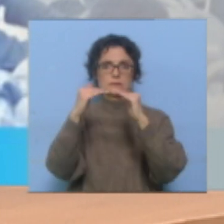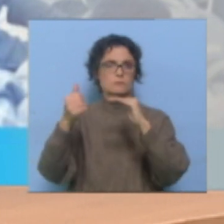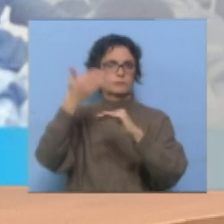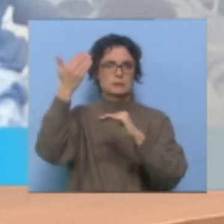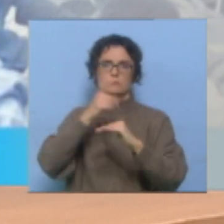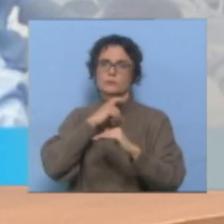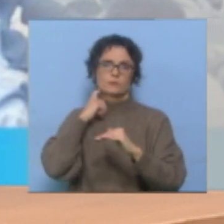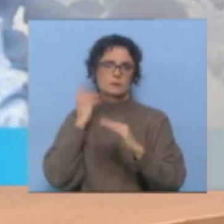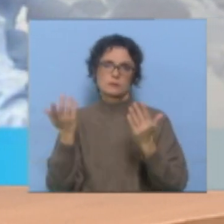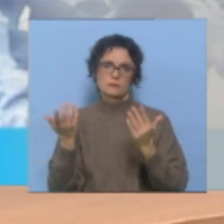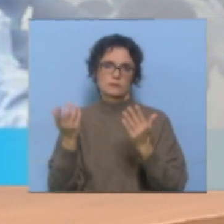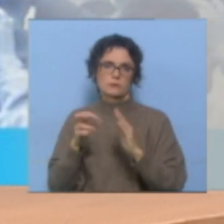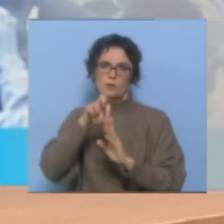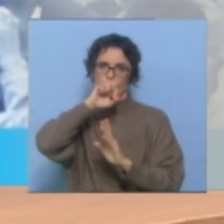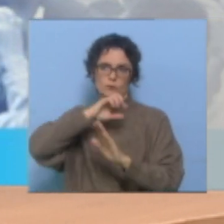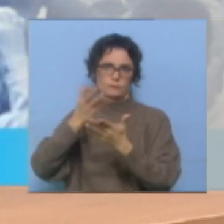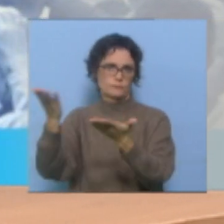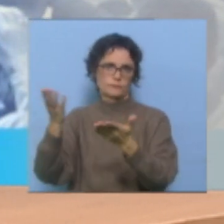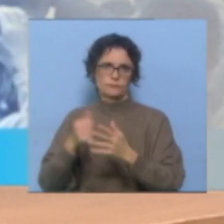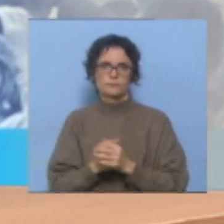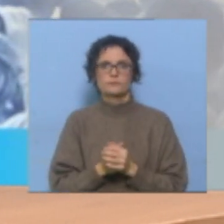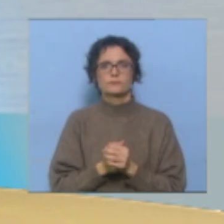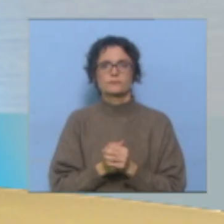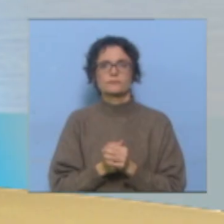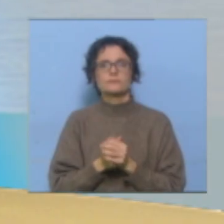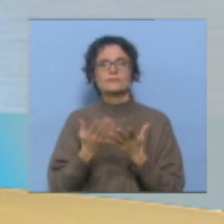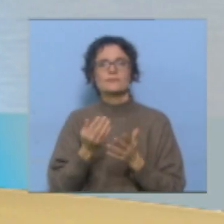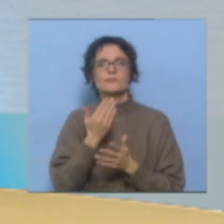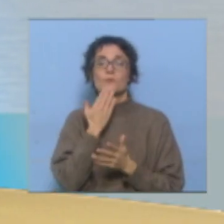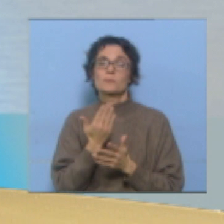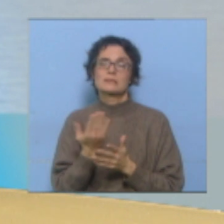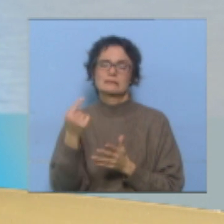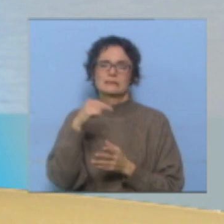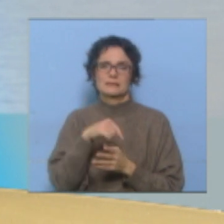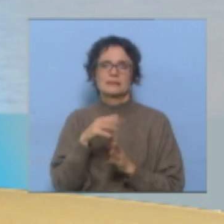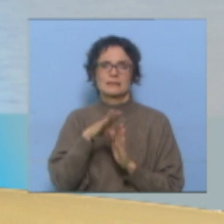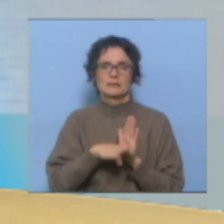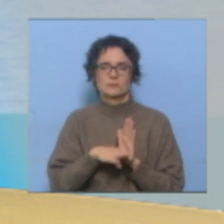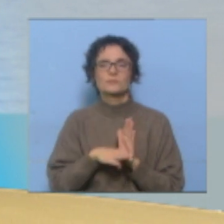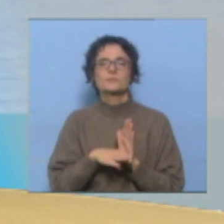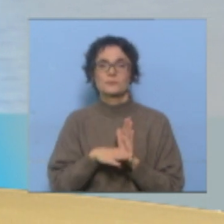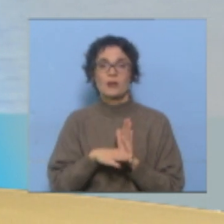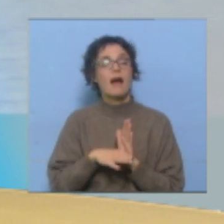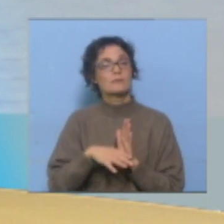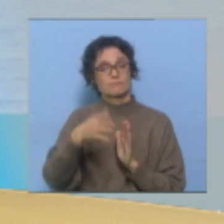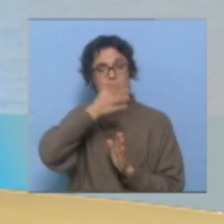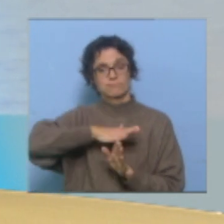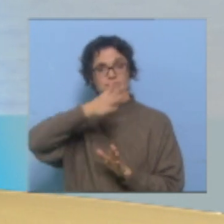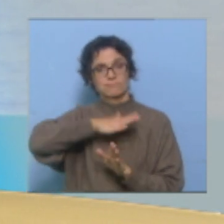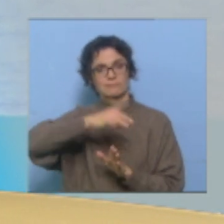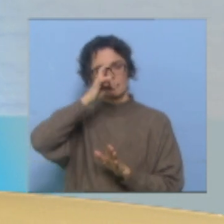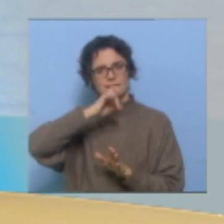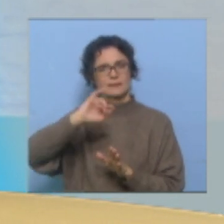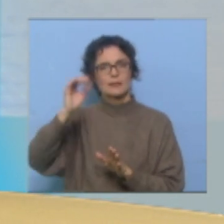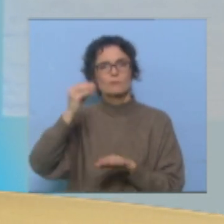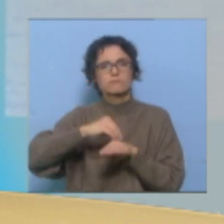do sacerdócio, que é o bispado. Muito bem. Professor Eugénio, muito obrigado por ter estado hoje aqui e nos ter refrescado a memória do